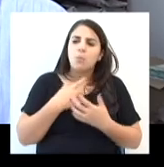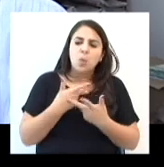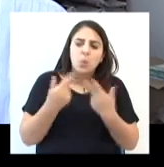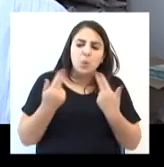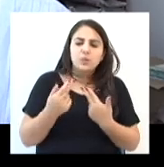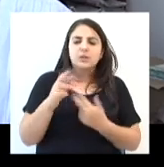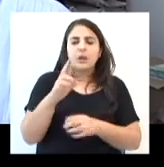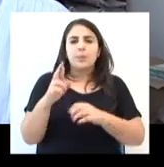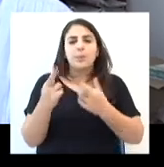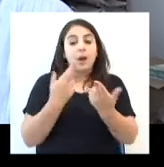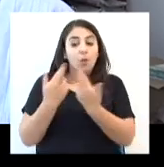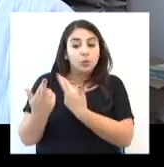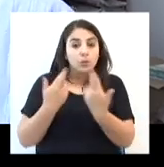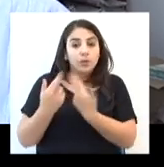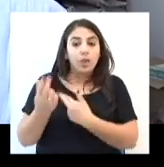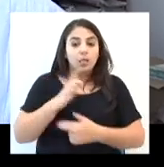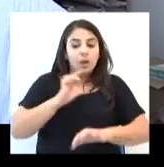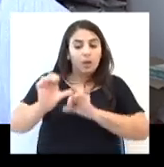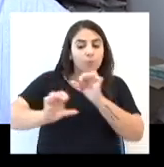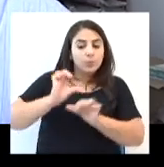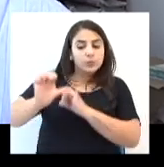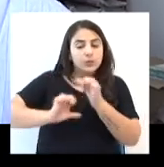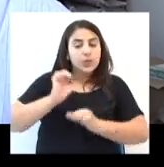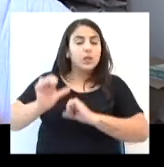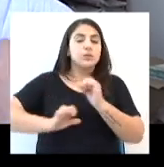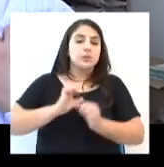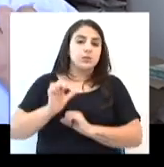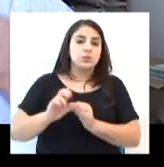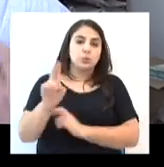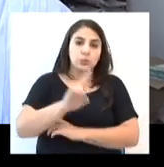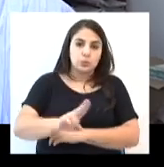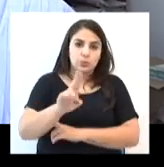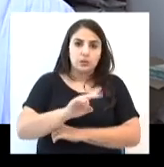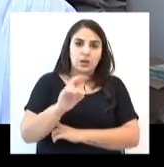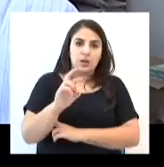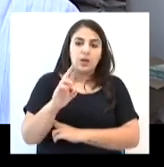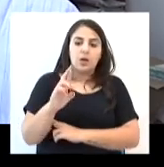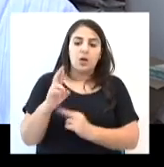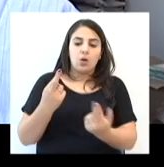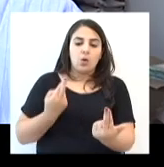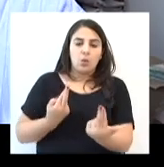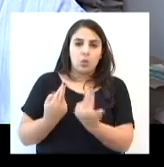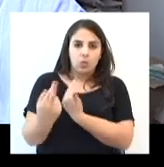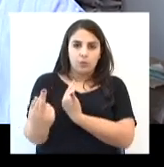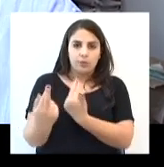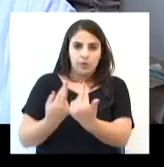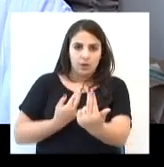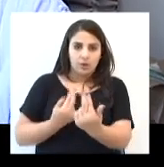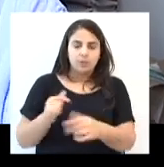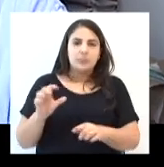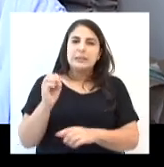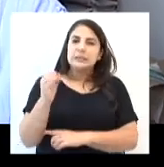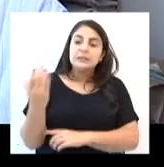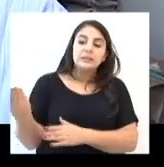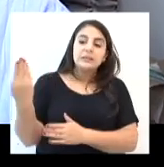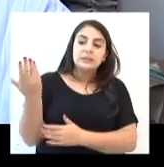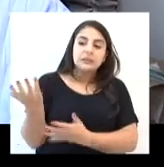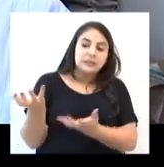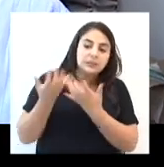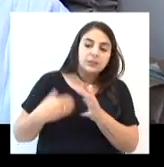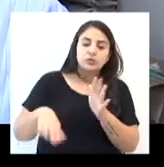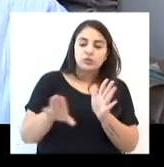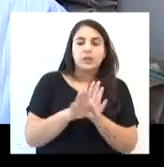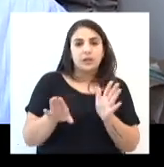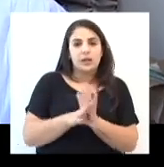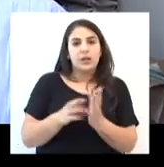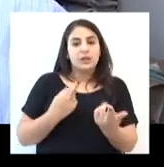para a rodovia, acaba alterando o uso da rodovia, se eles quiserem, vamos dizer assim, chegar à rodovia,